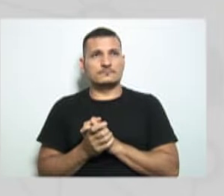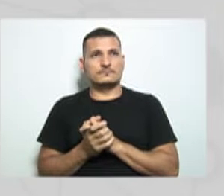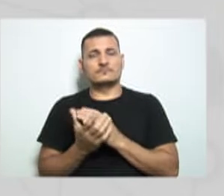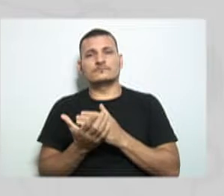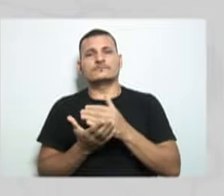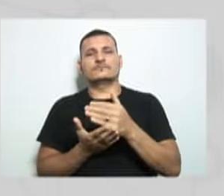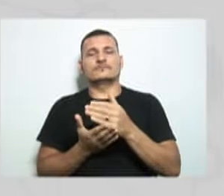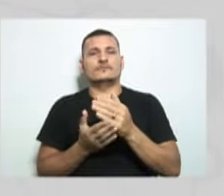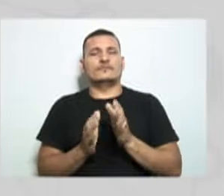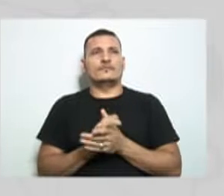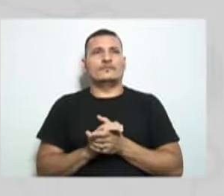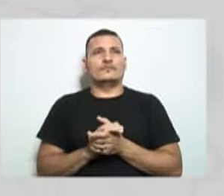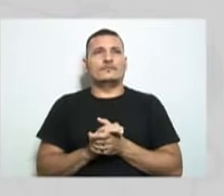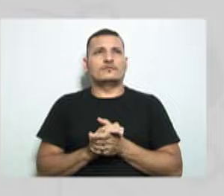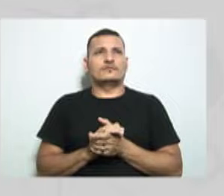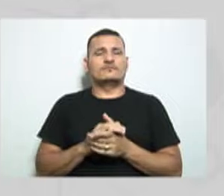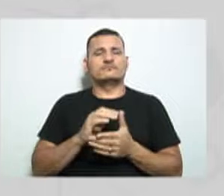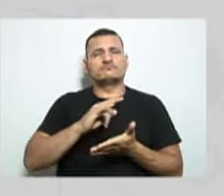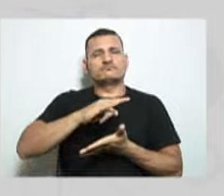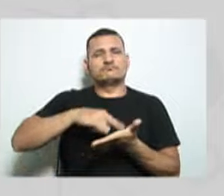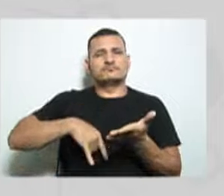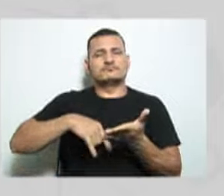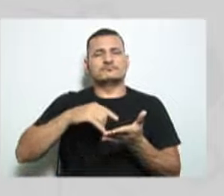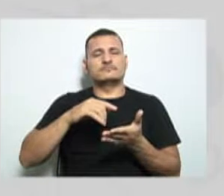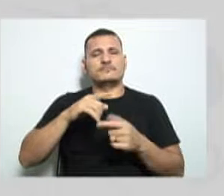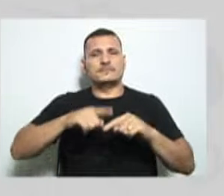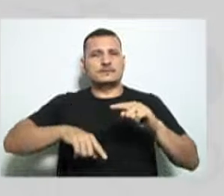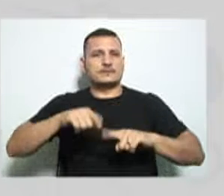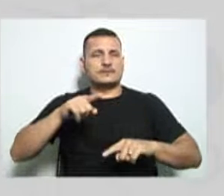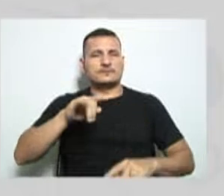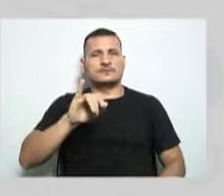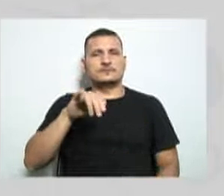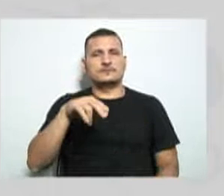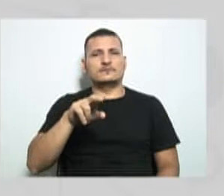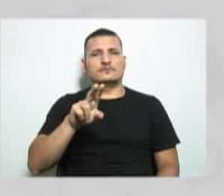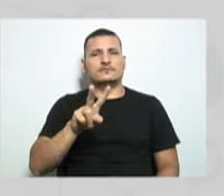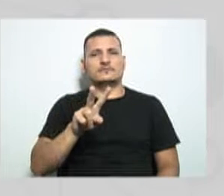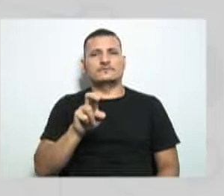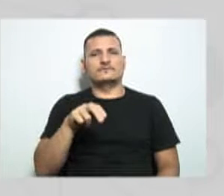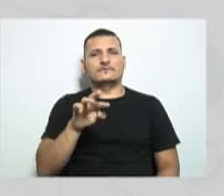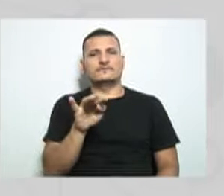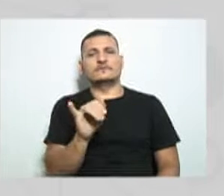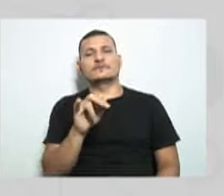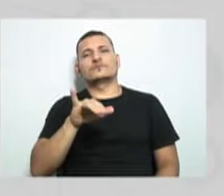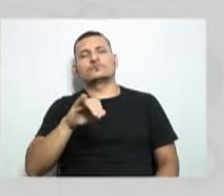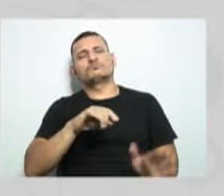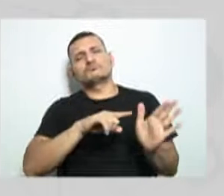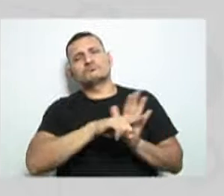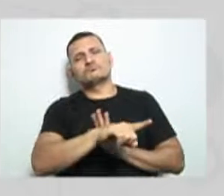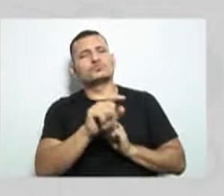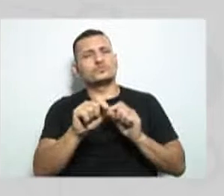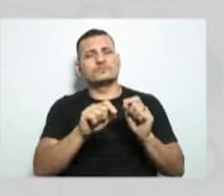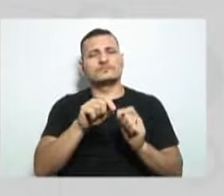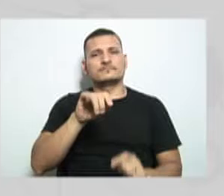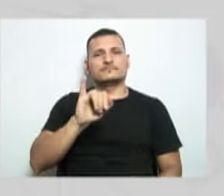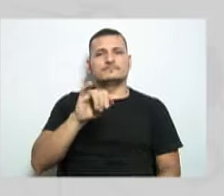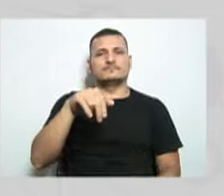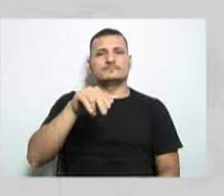inventário de materiais. Professora Fernanda, para a senhora, o que é inventariar?